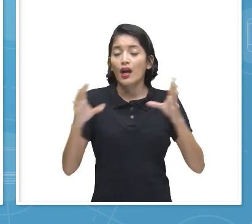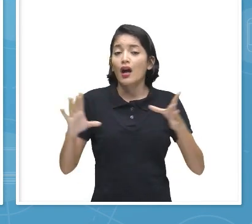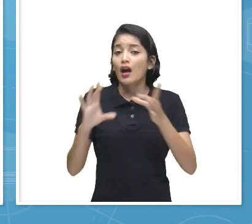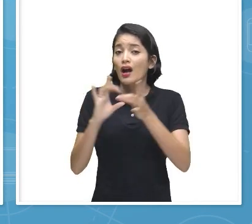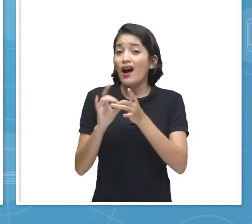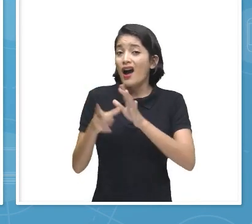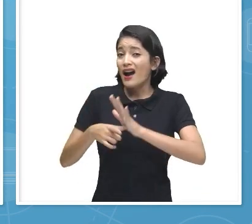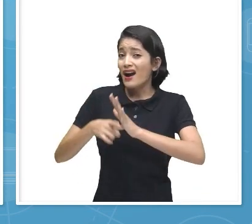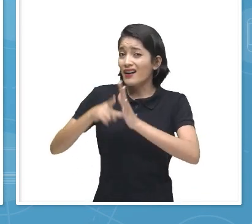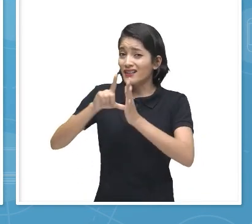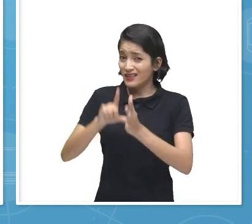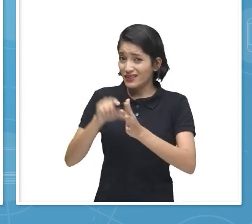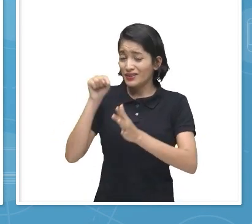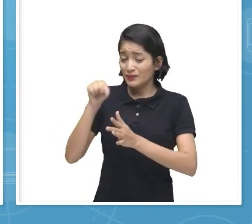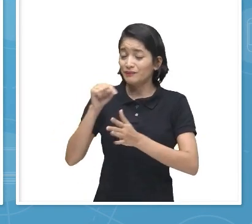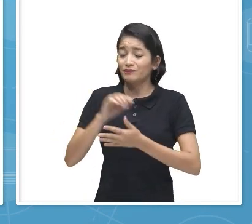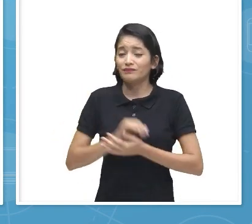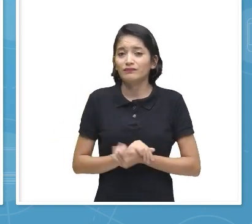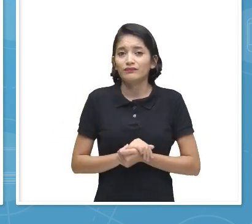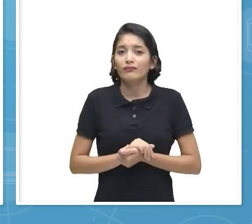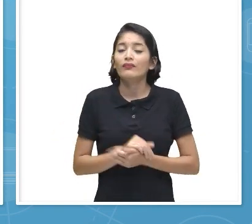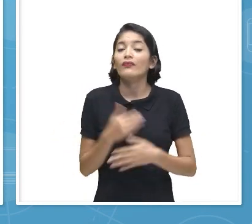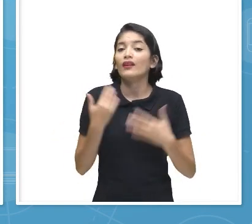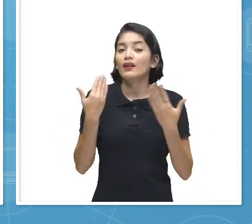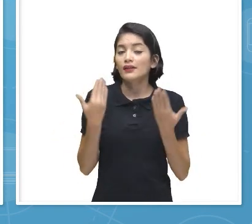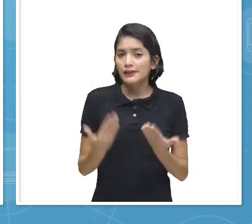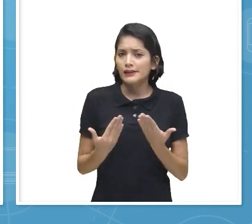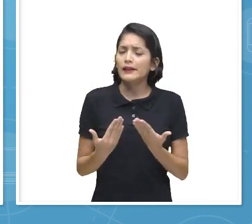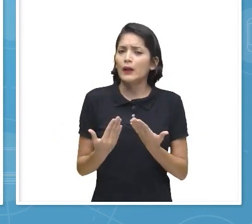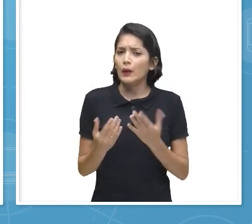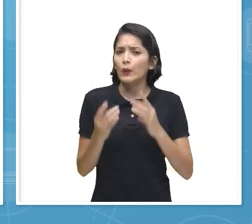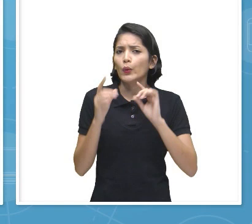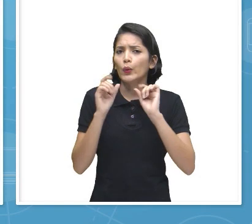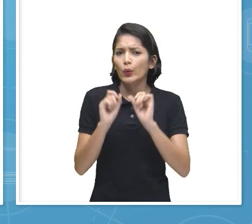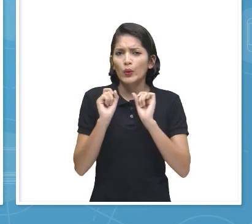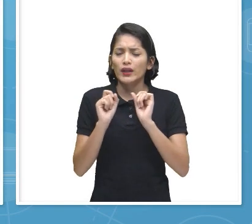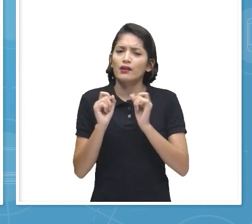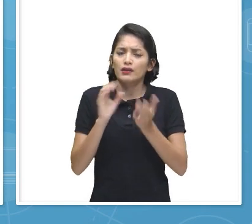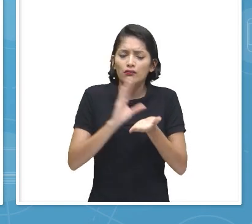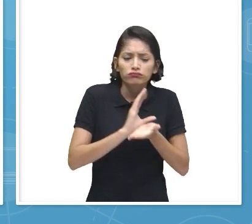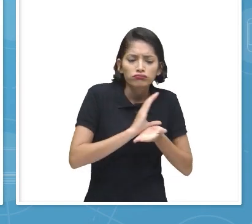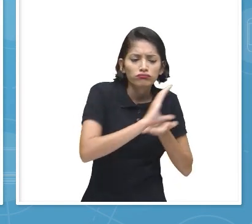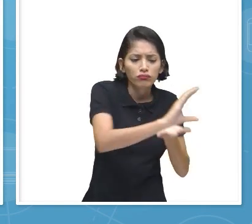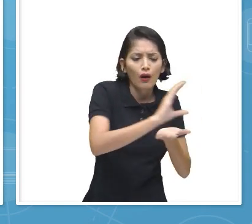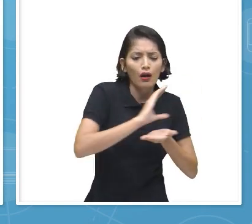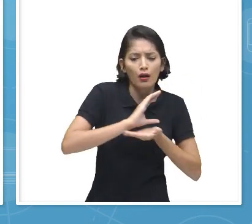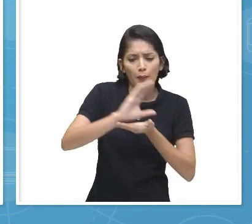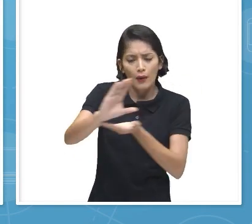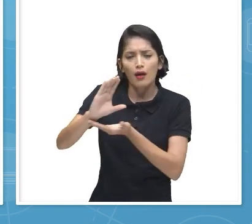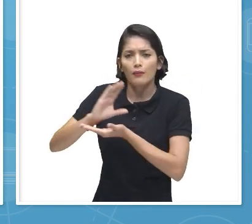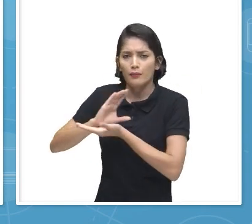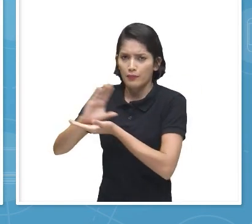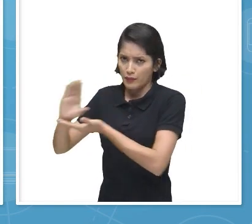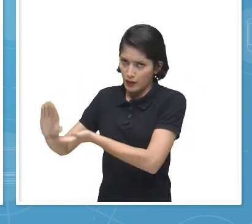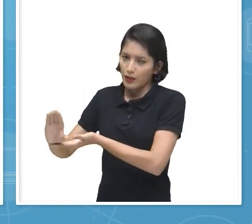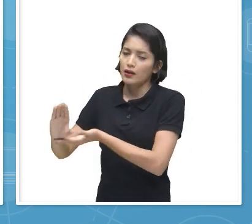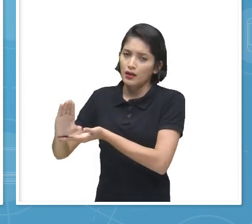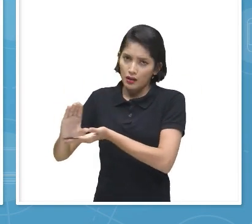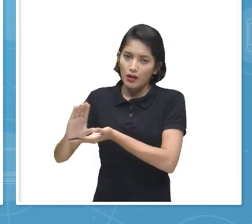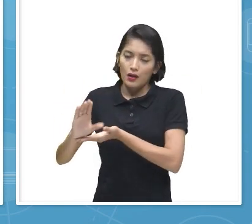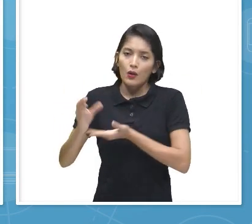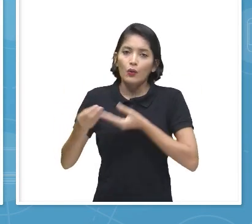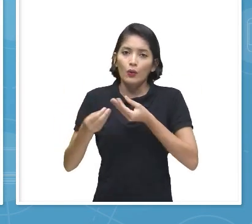muito antes disso. Lá ele vai ser muito mais investido, né, ou ser muito mais colocado